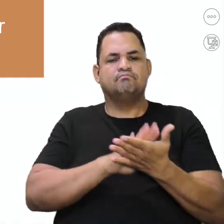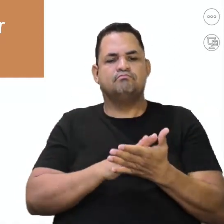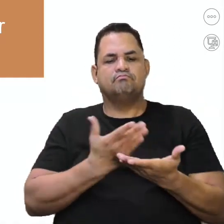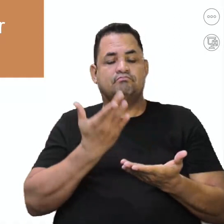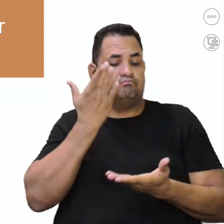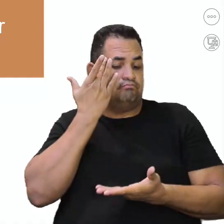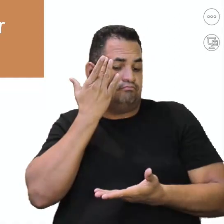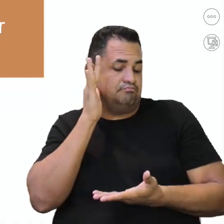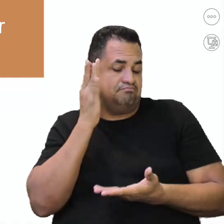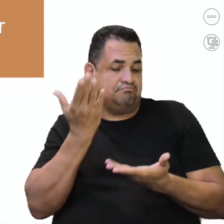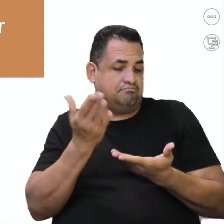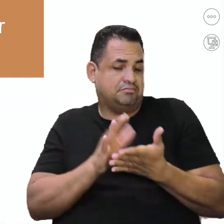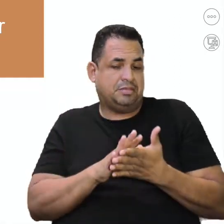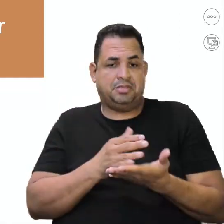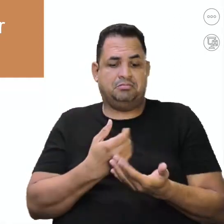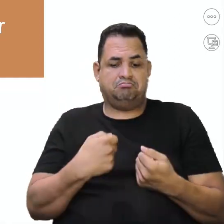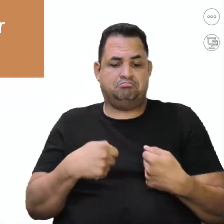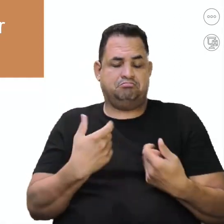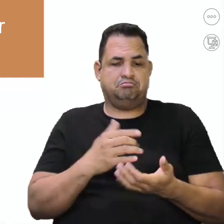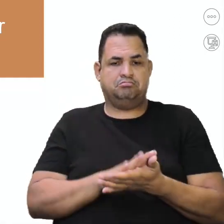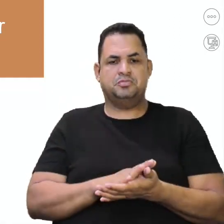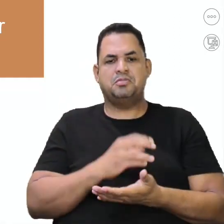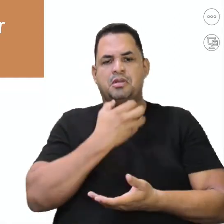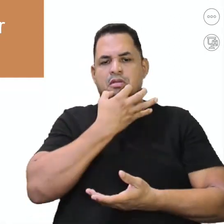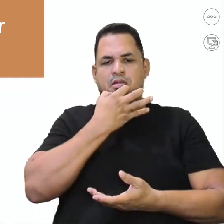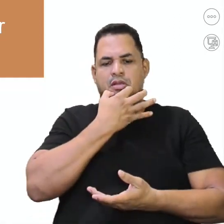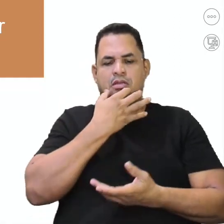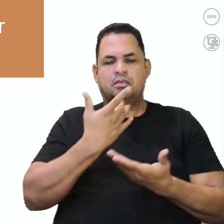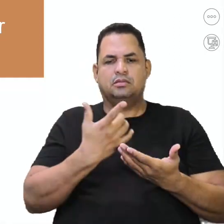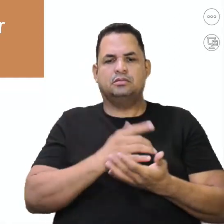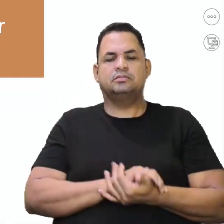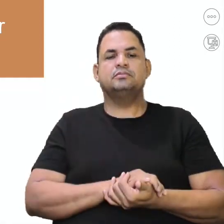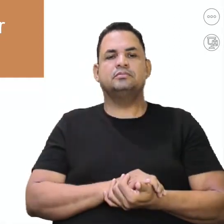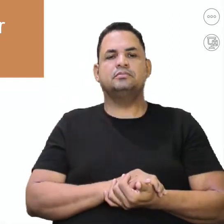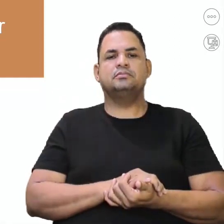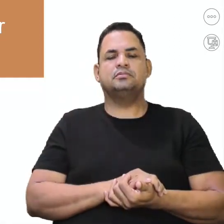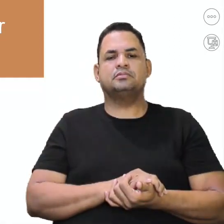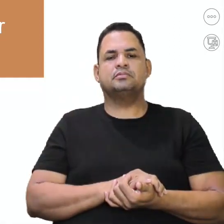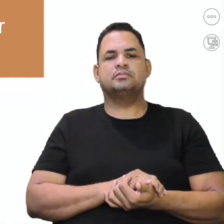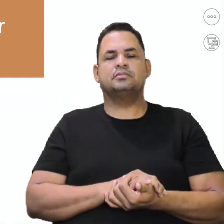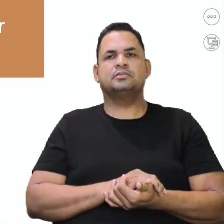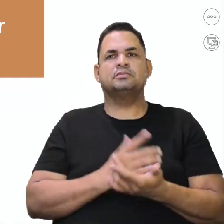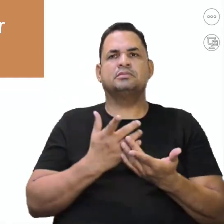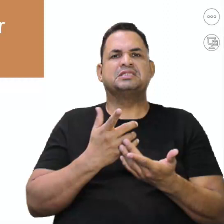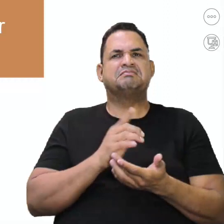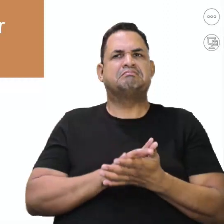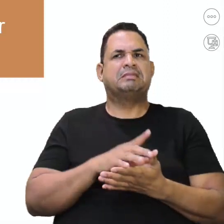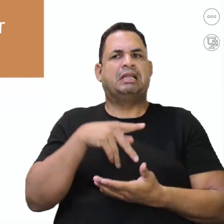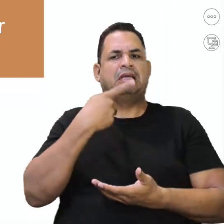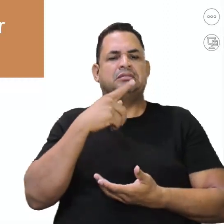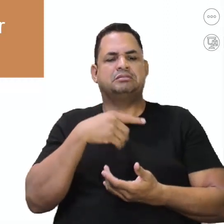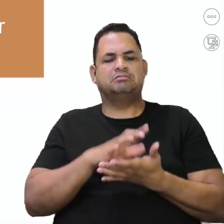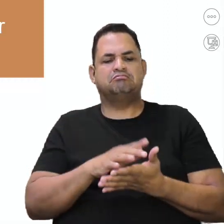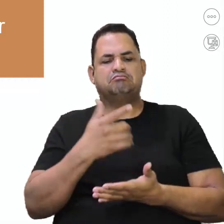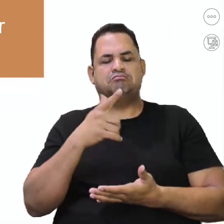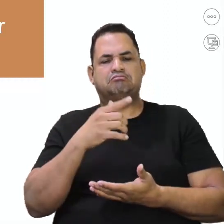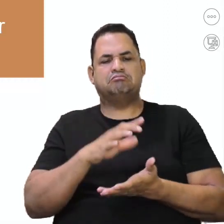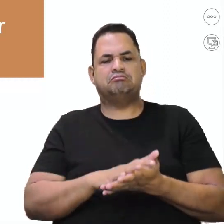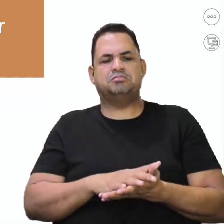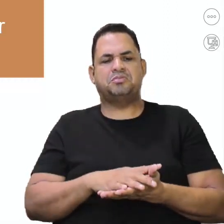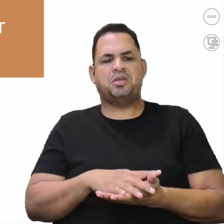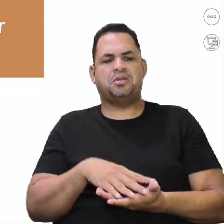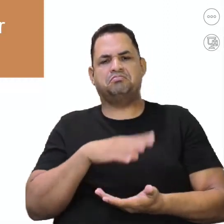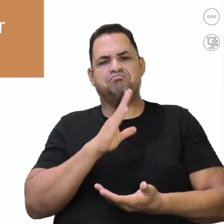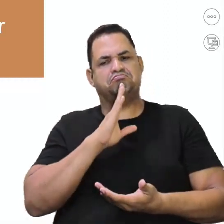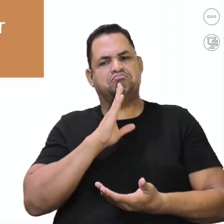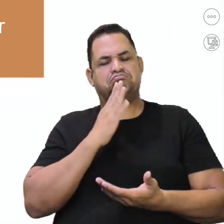sem saber inglês. Vou falar assim, sabe? Tem como sim, sem ter conhecimento. Dizer que você não tem conhecimento em inglês não é